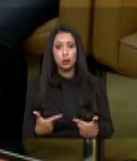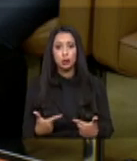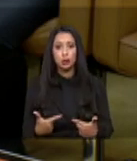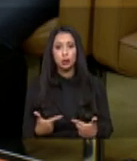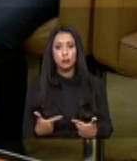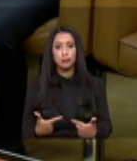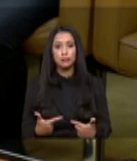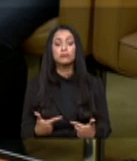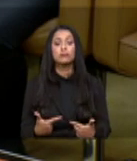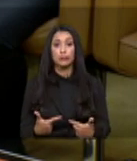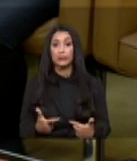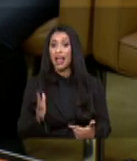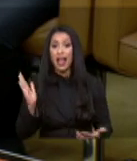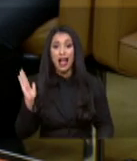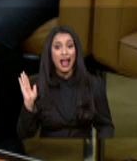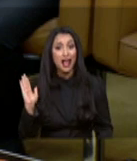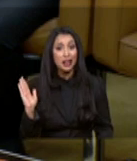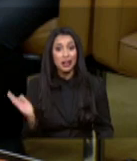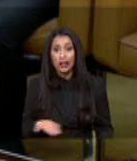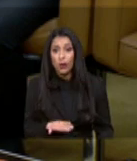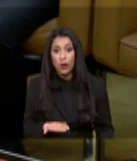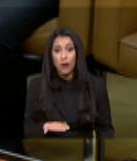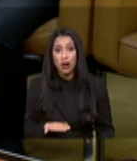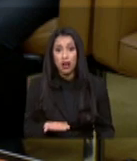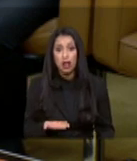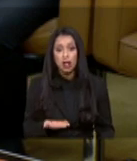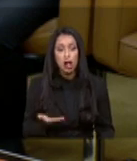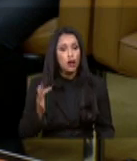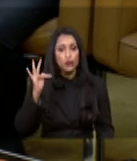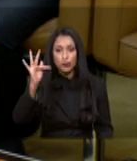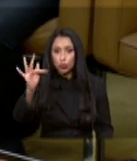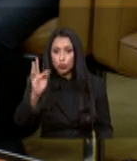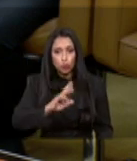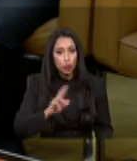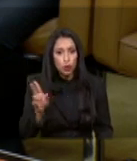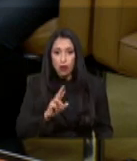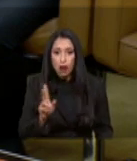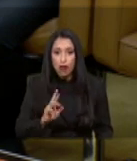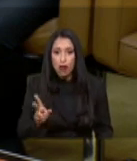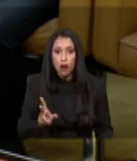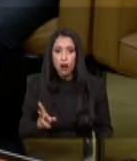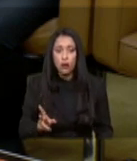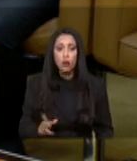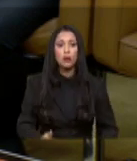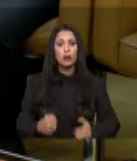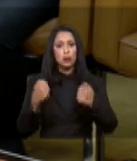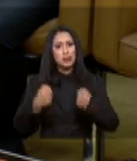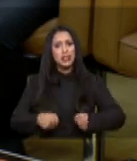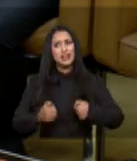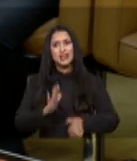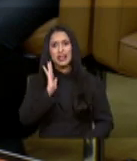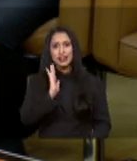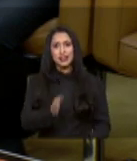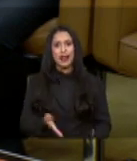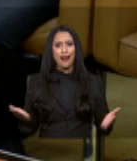com... É já, não é para amanhã, não é para a geração futura, como disse a ministra Carmen